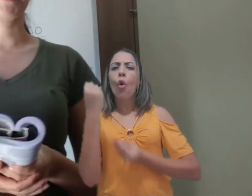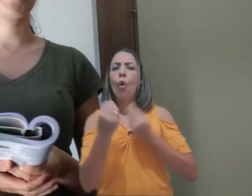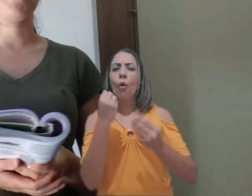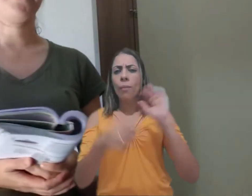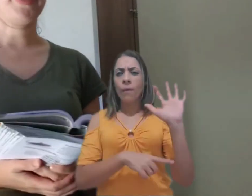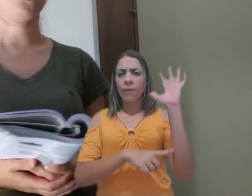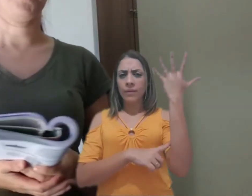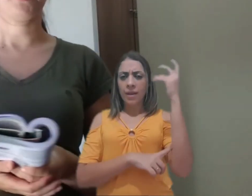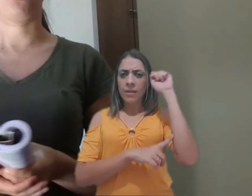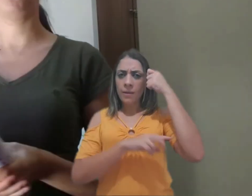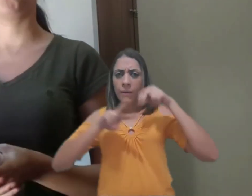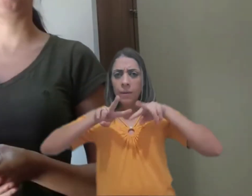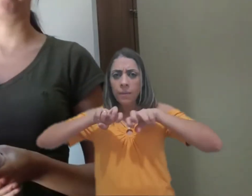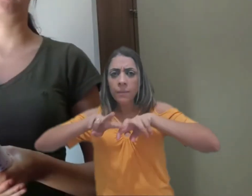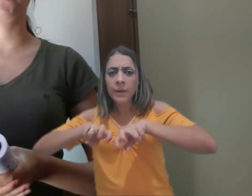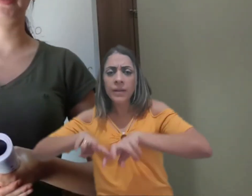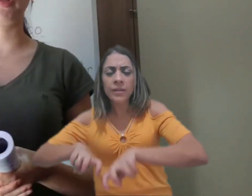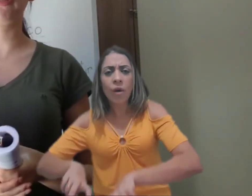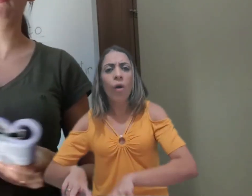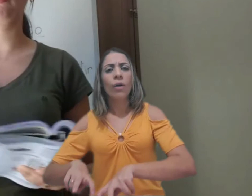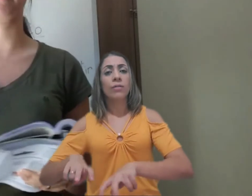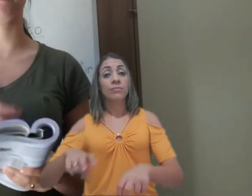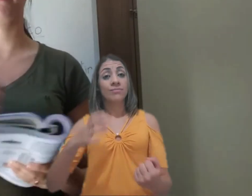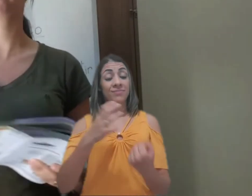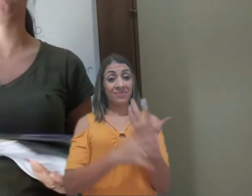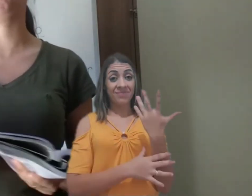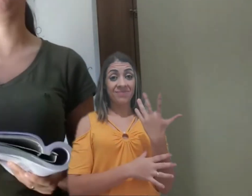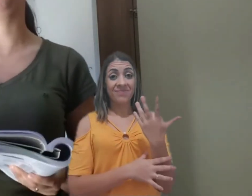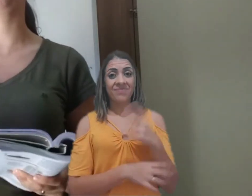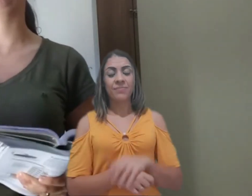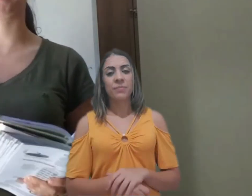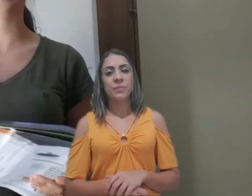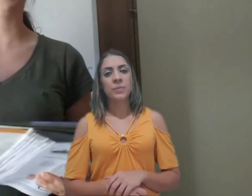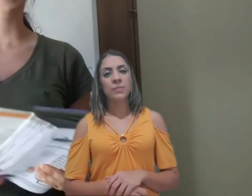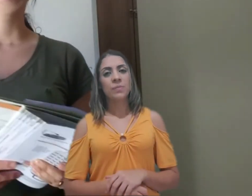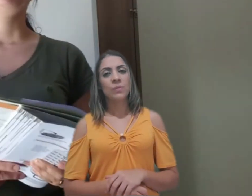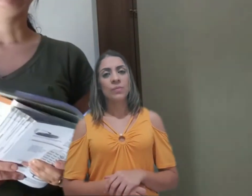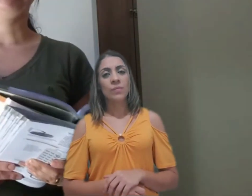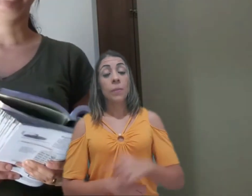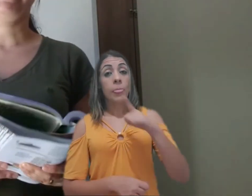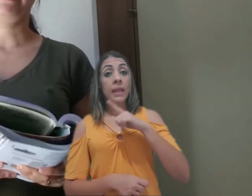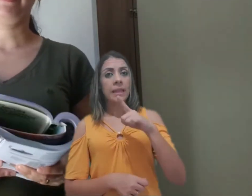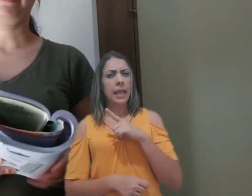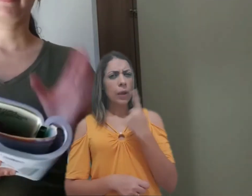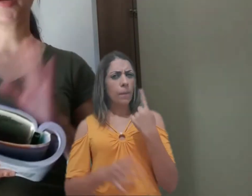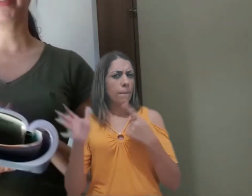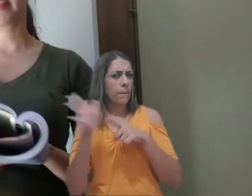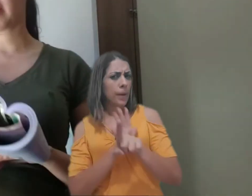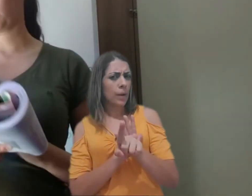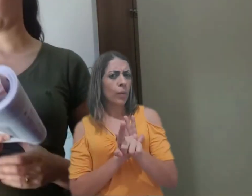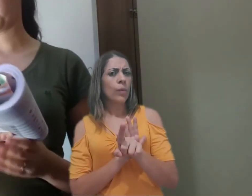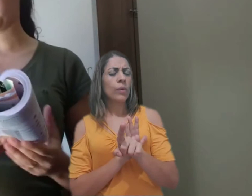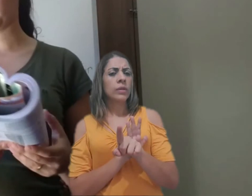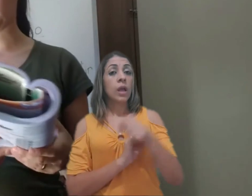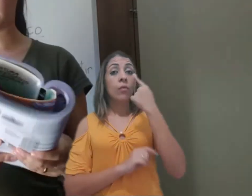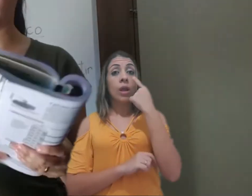que ocorre esse refino do petróleo, como que a partir do petróleo a gente tira esses vários produtos, tá? Tem uma